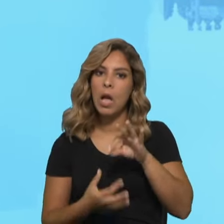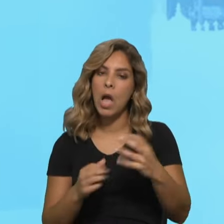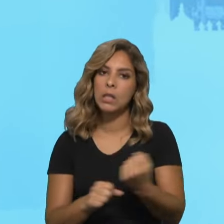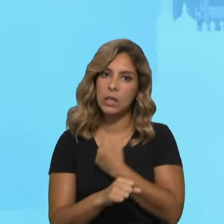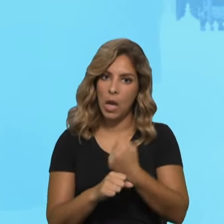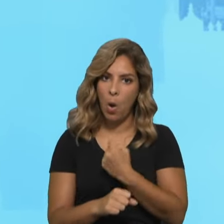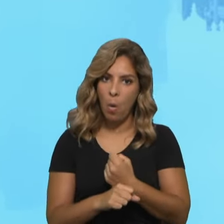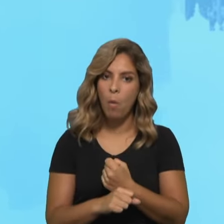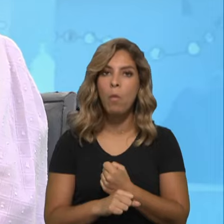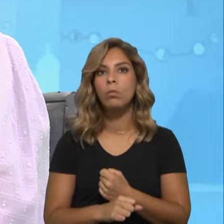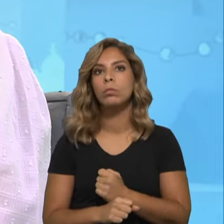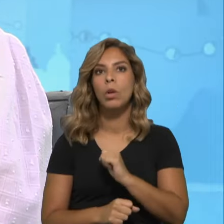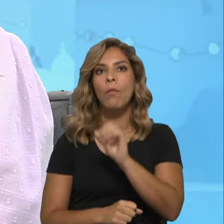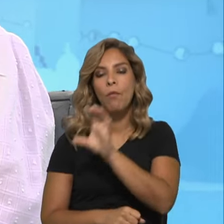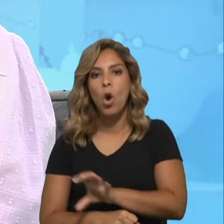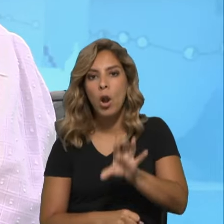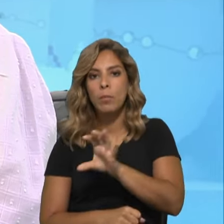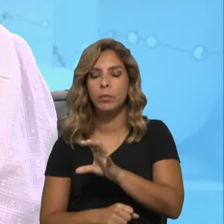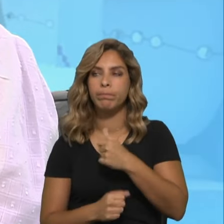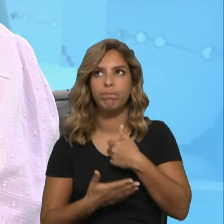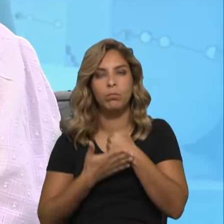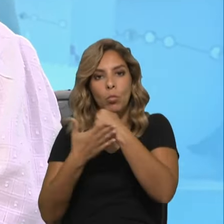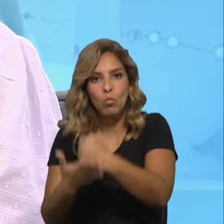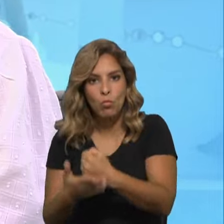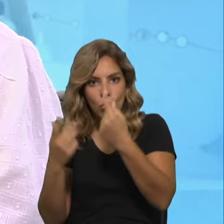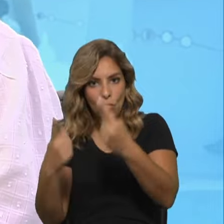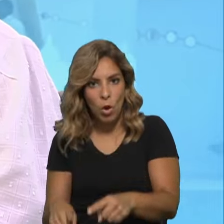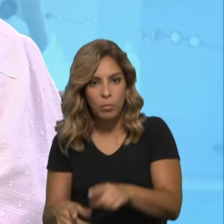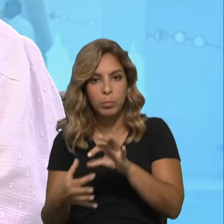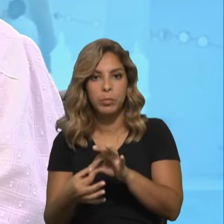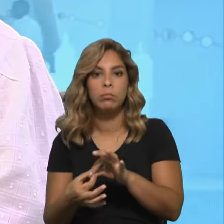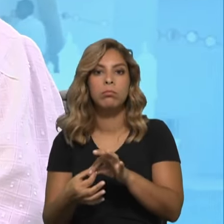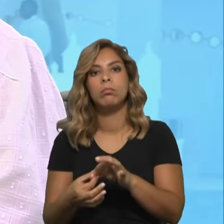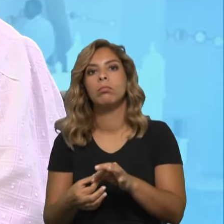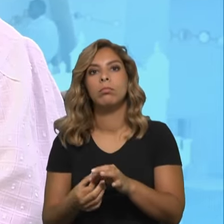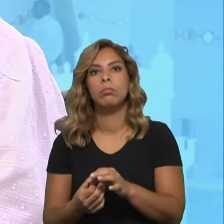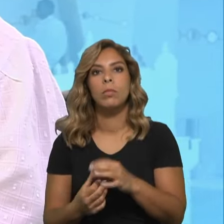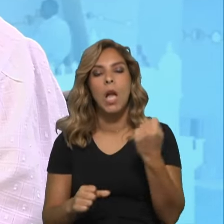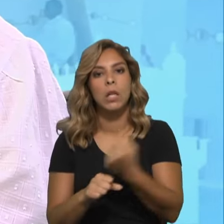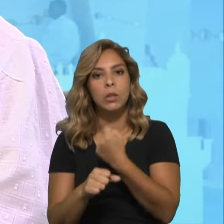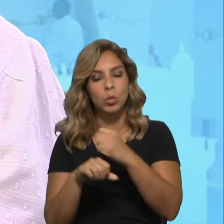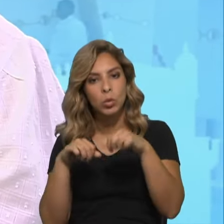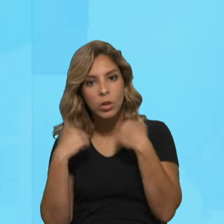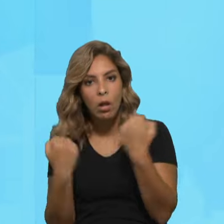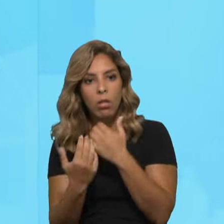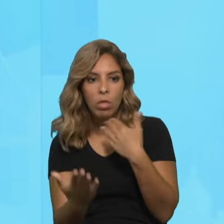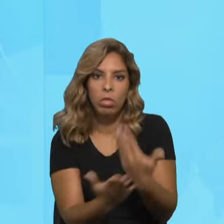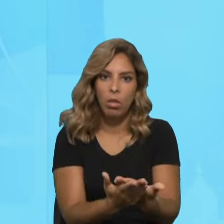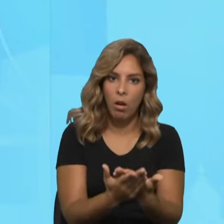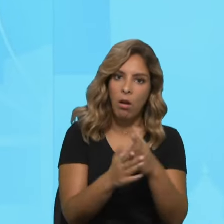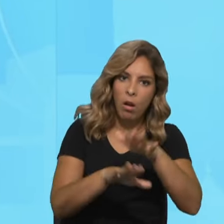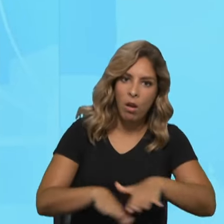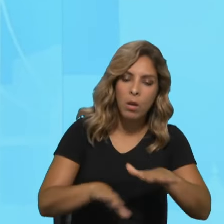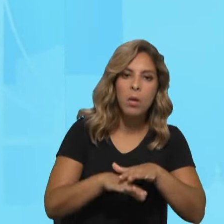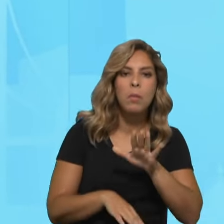Cáritas não apenas como auxílio para uma ação social que se vai desenvolvendo localmente mas como agentes